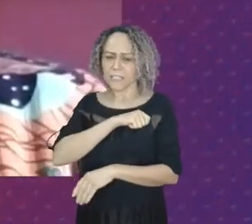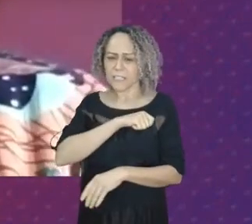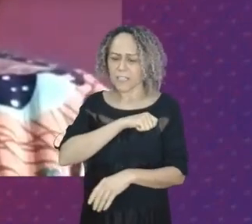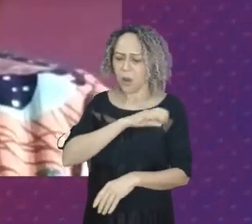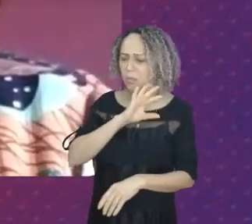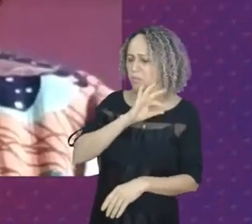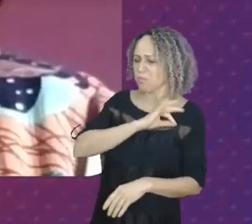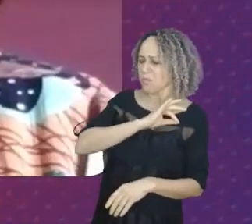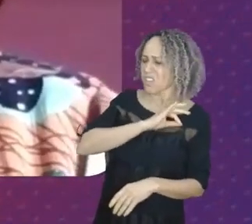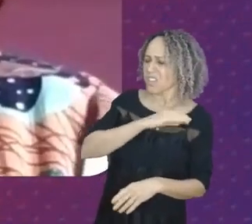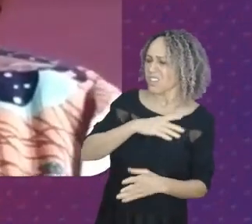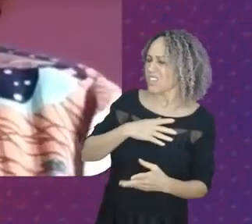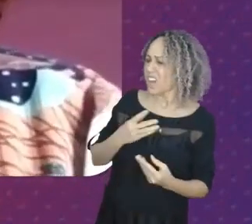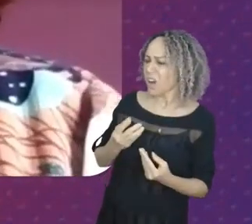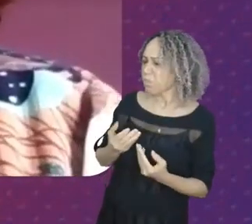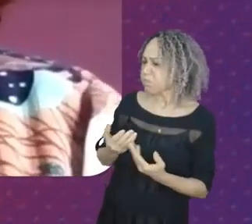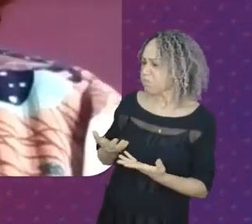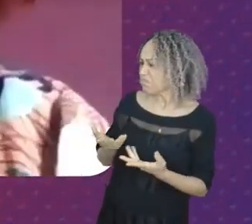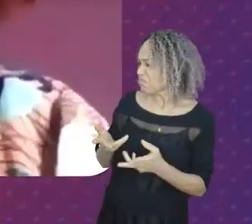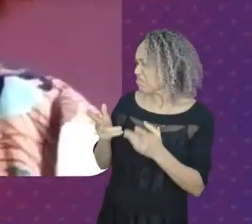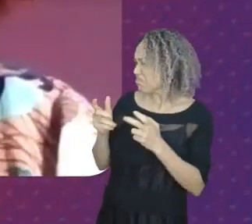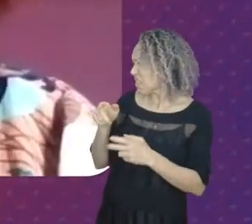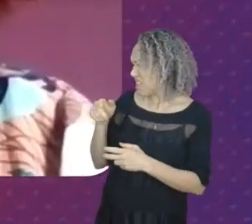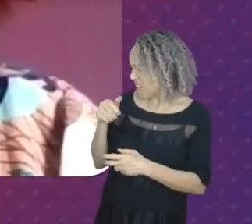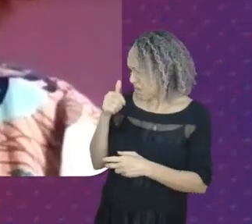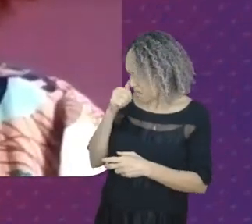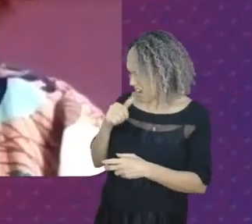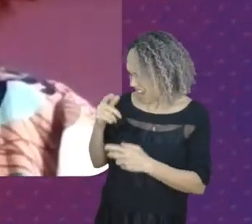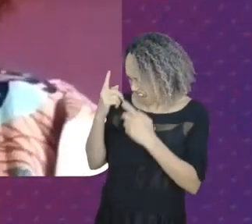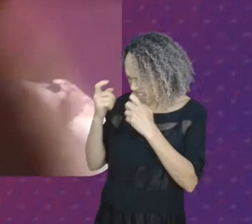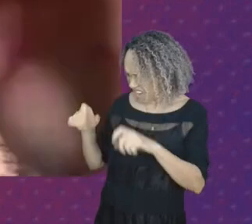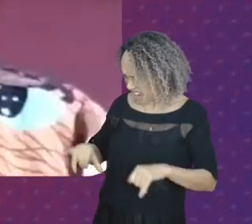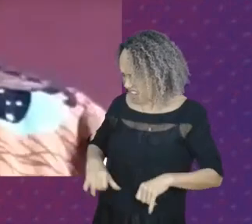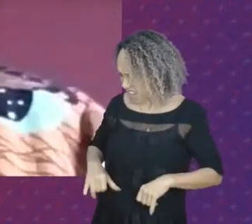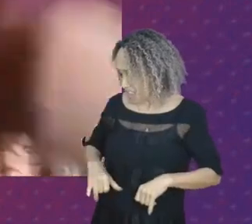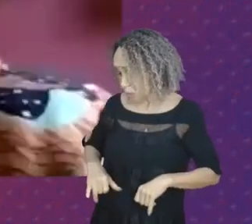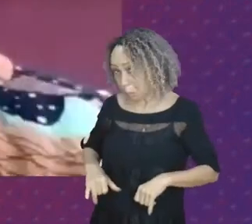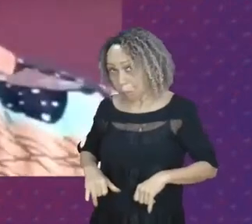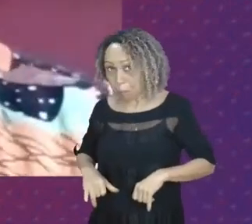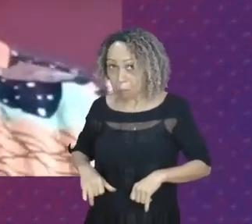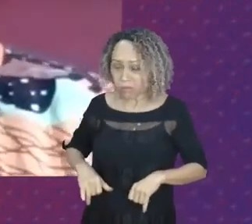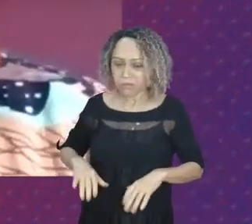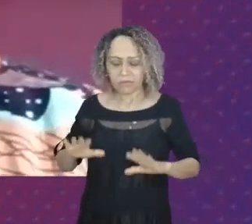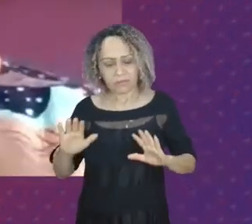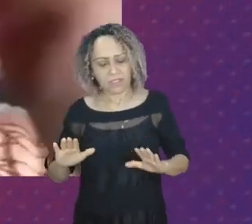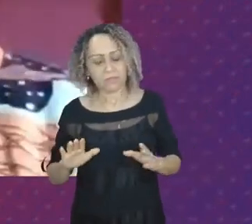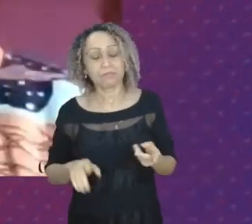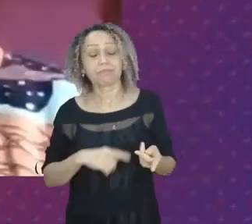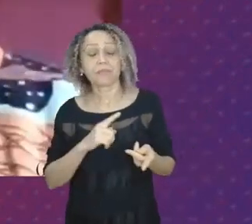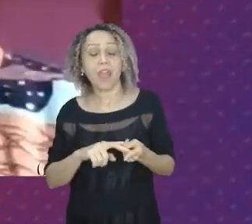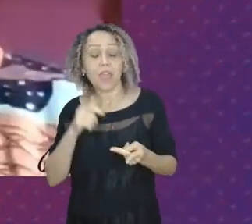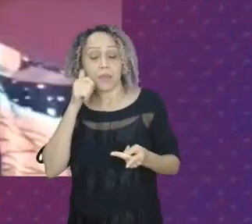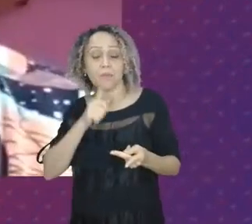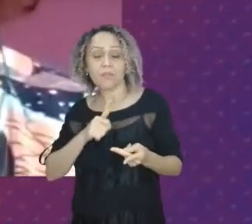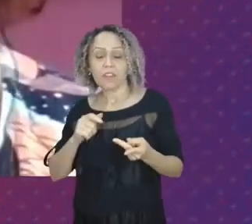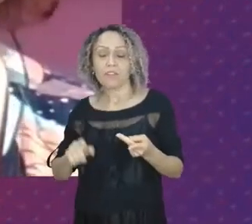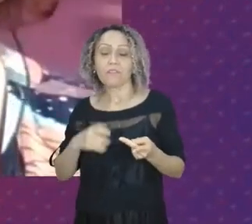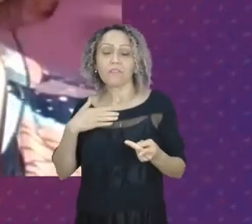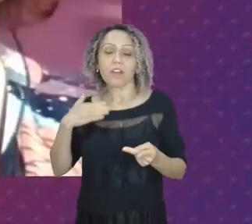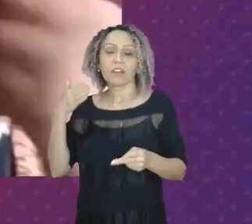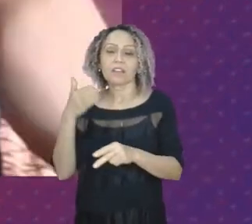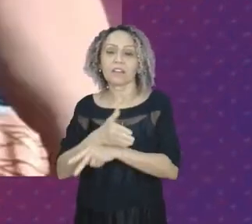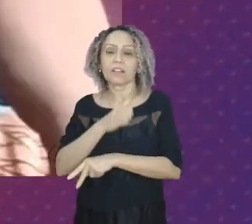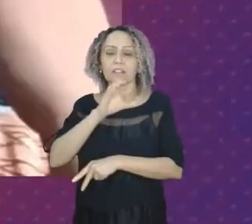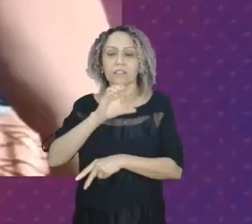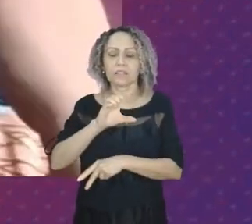entendeu que ela está sofrendo violência, aí ela vai para o centro de atendimento, um exemplo, da saúde, né, ou do CREAS, cidades que